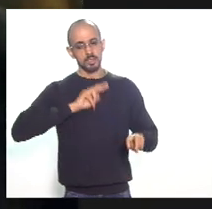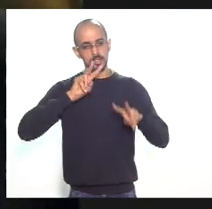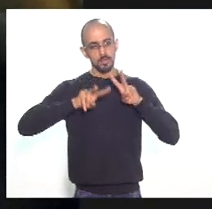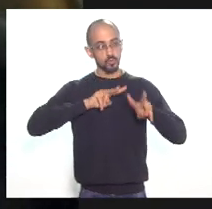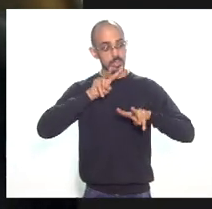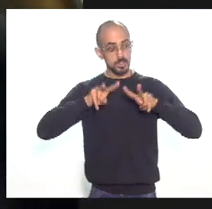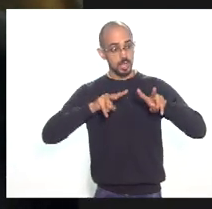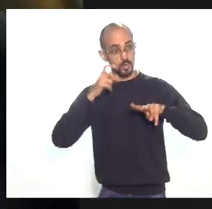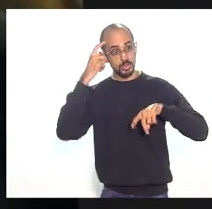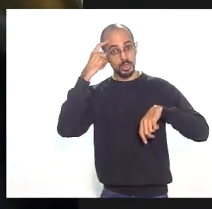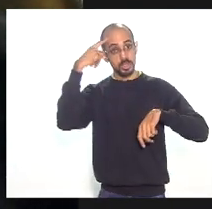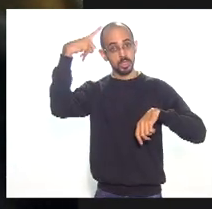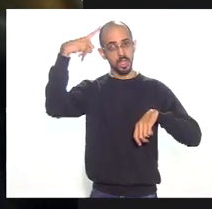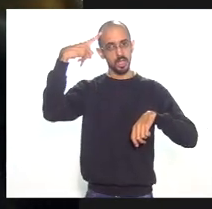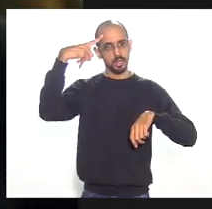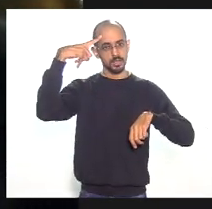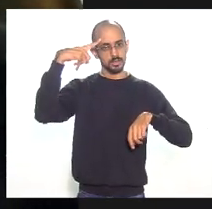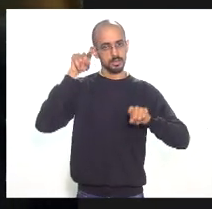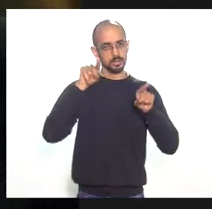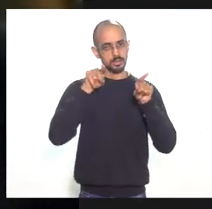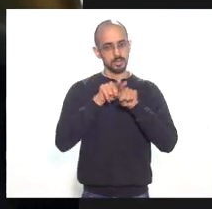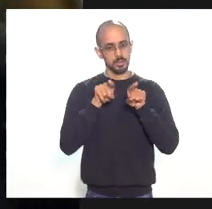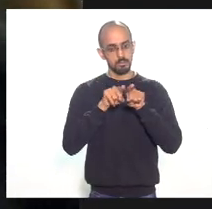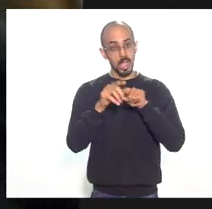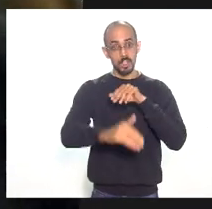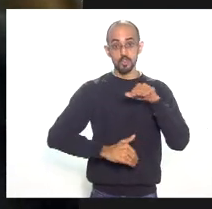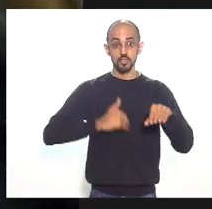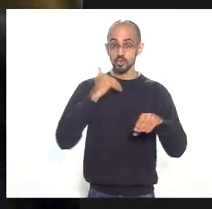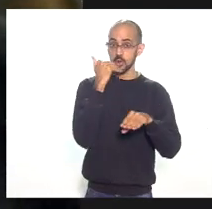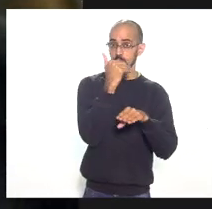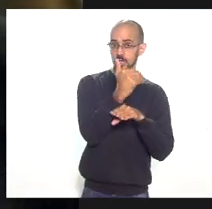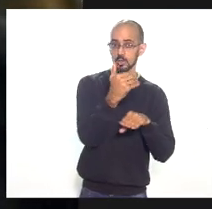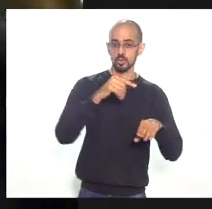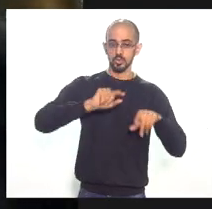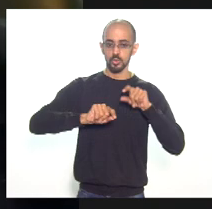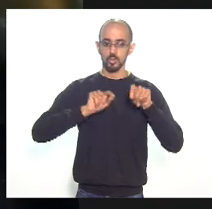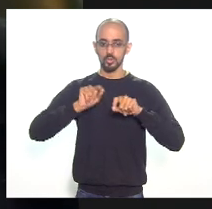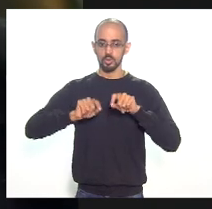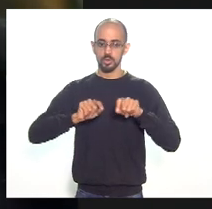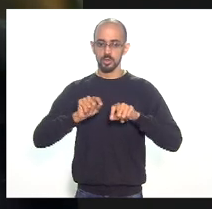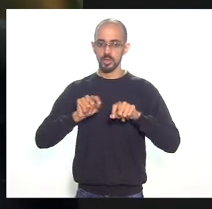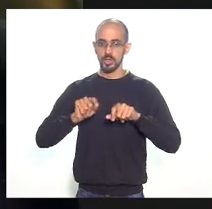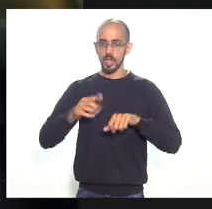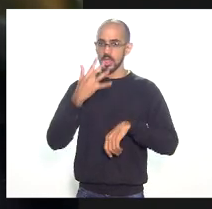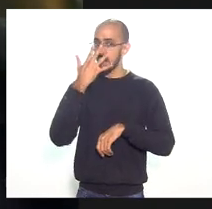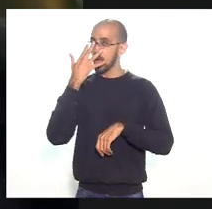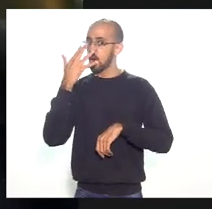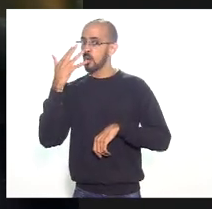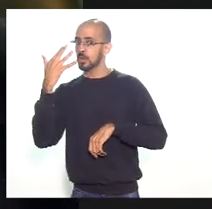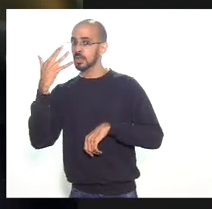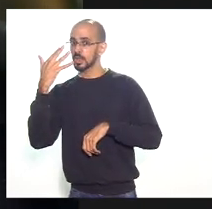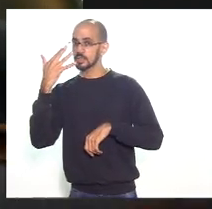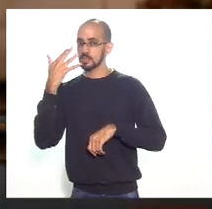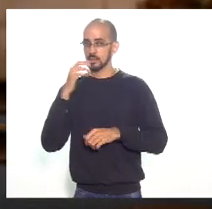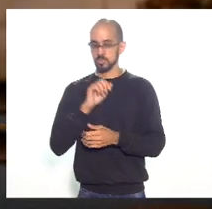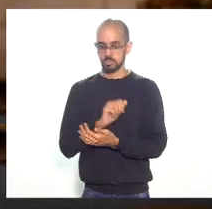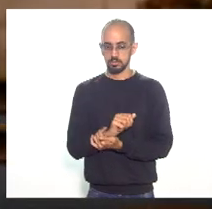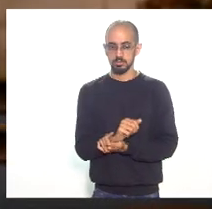ideológicos, inclusive, ou sobretudo, da orientação sexual. Obrigado, presidente.